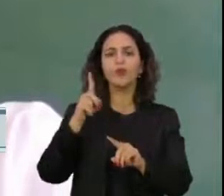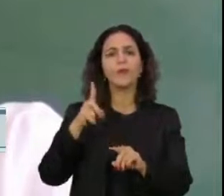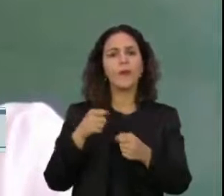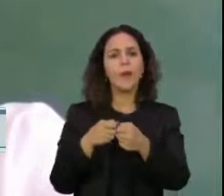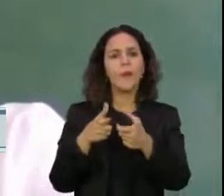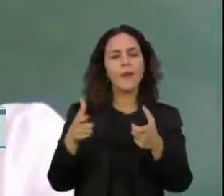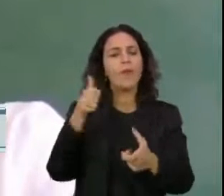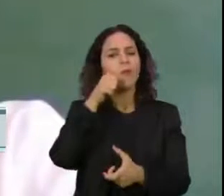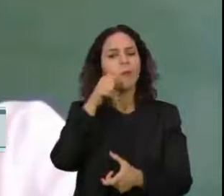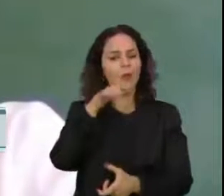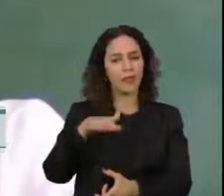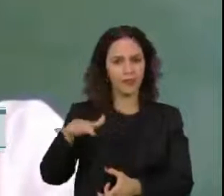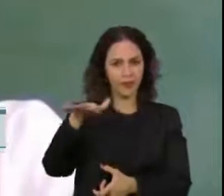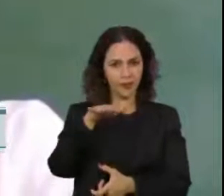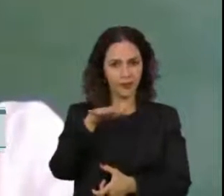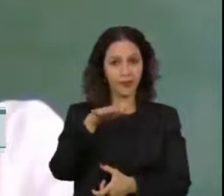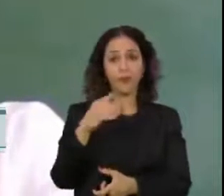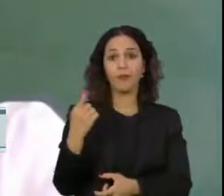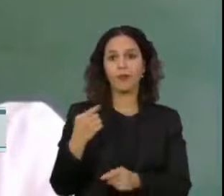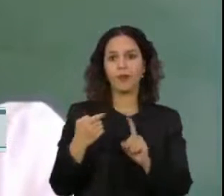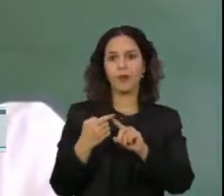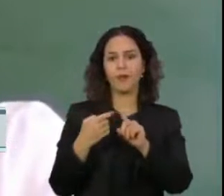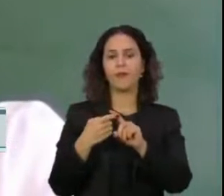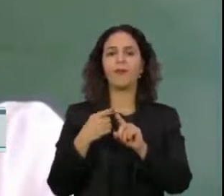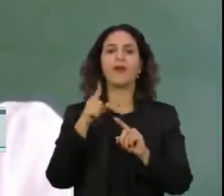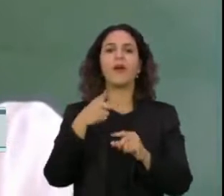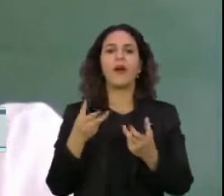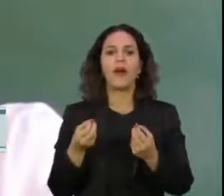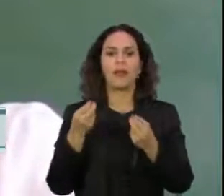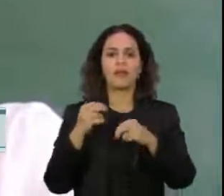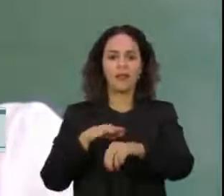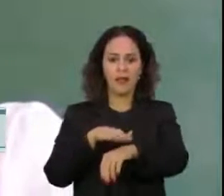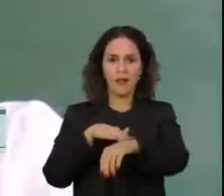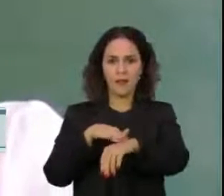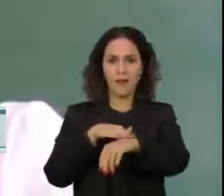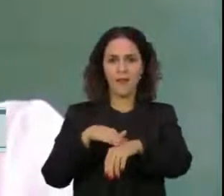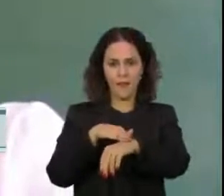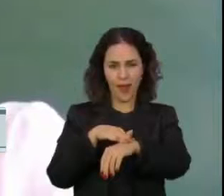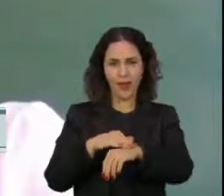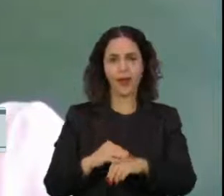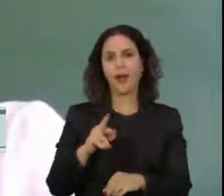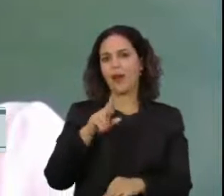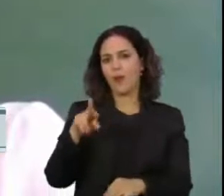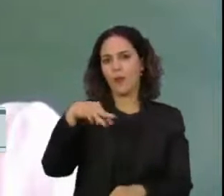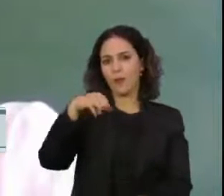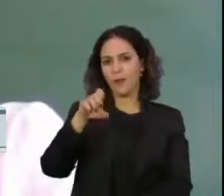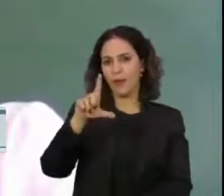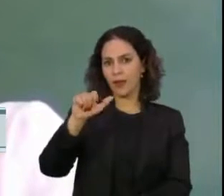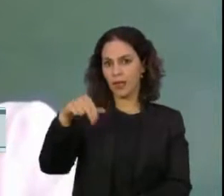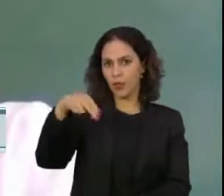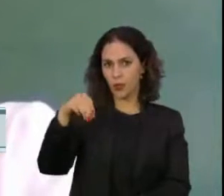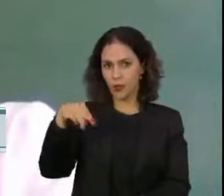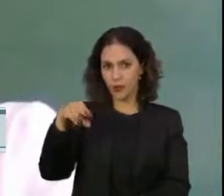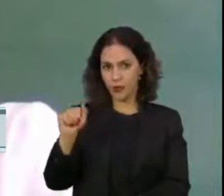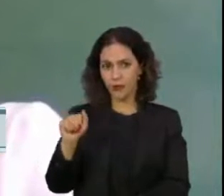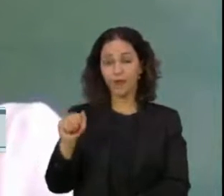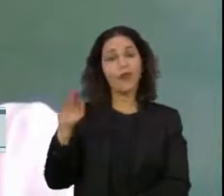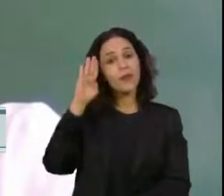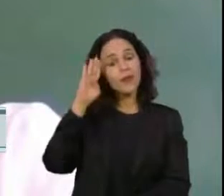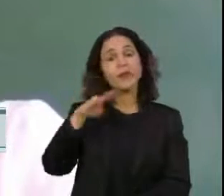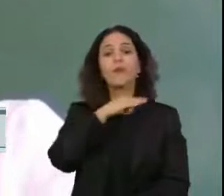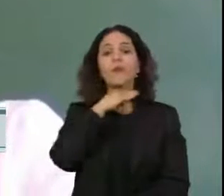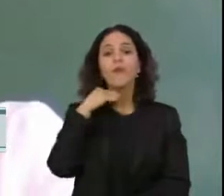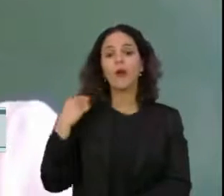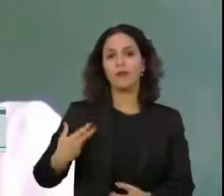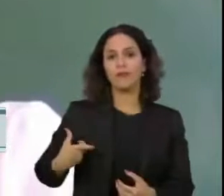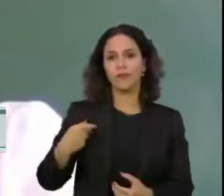frequente entre as mulheres, só atrás dos cânceres de pele não melanoma. E é a principal causa de morte entre os cânceres de